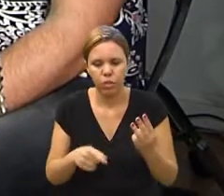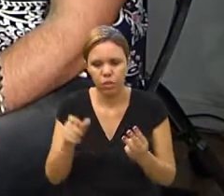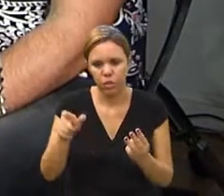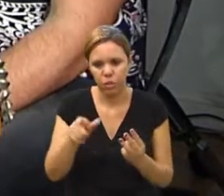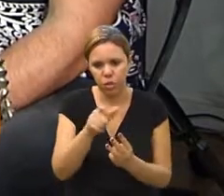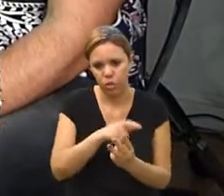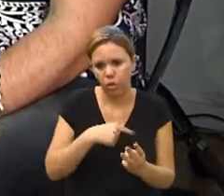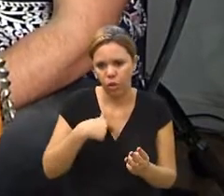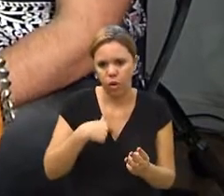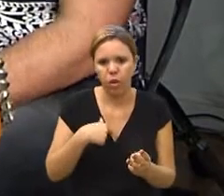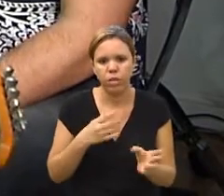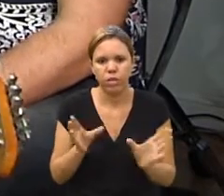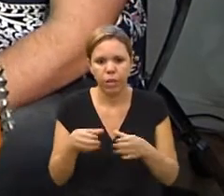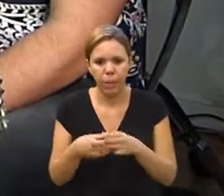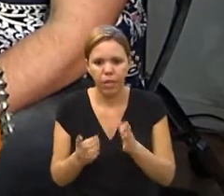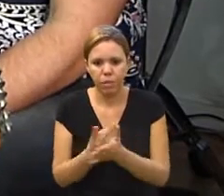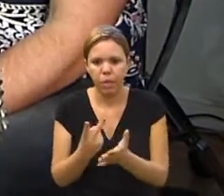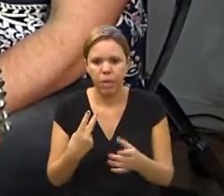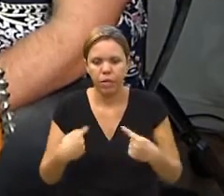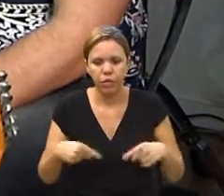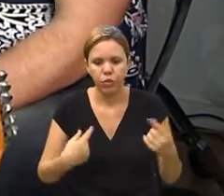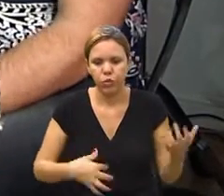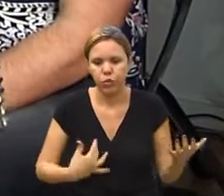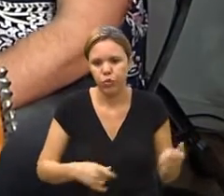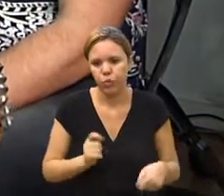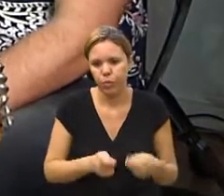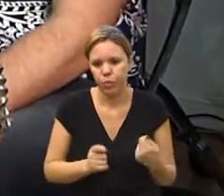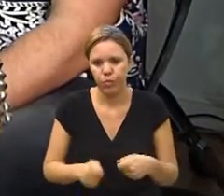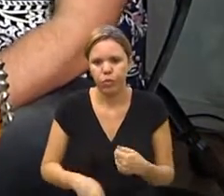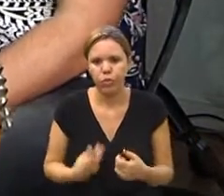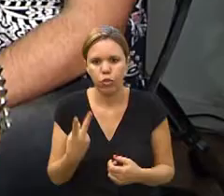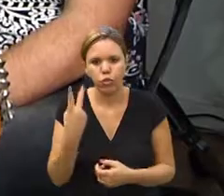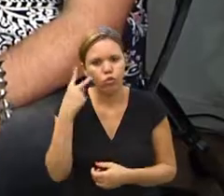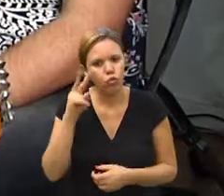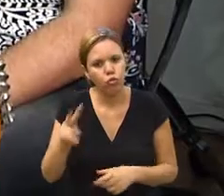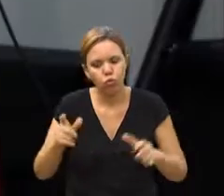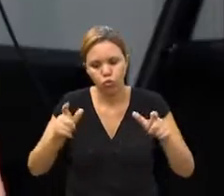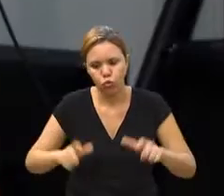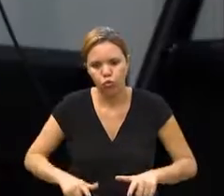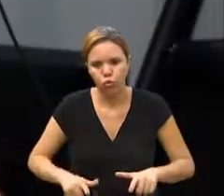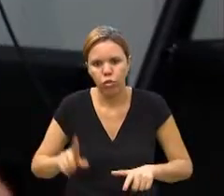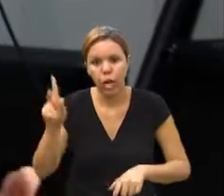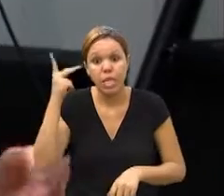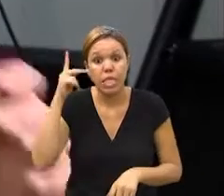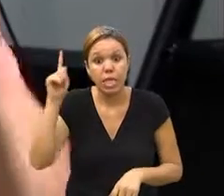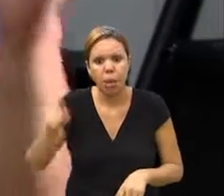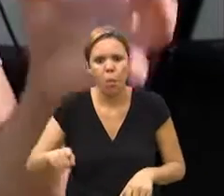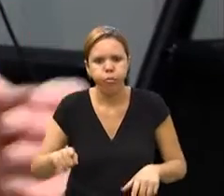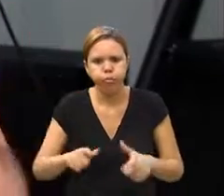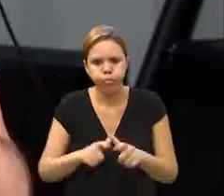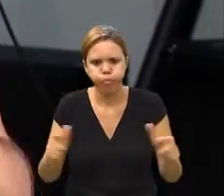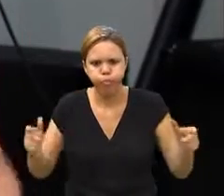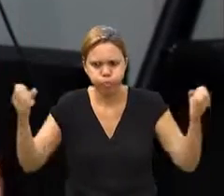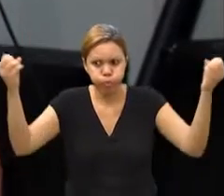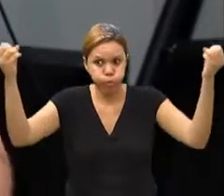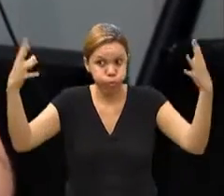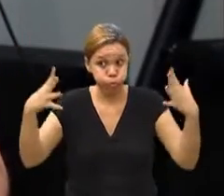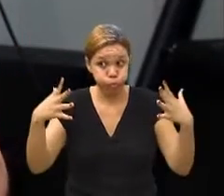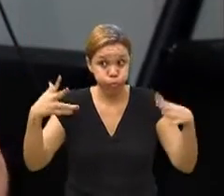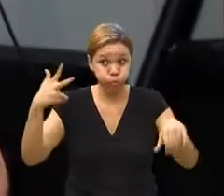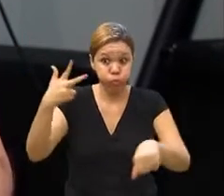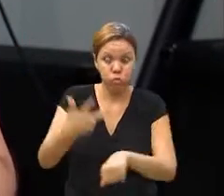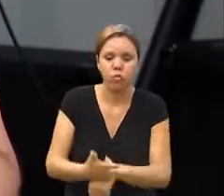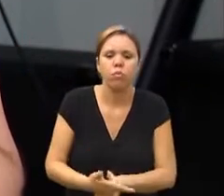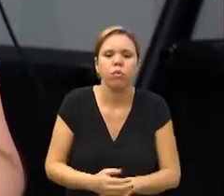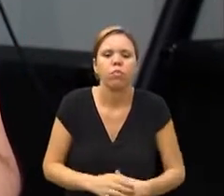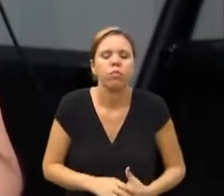a gente fez... eu loquei 2 dias num estúdio grande em São Paulo que comportava iluminação e câmeras e